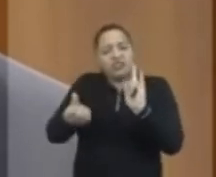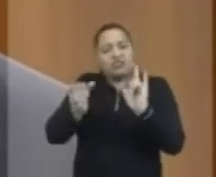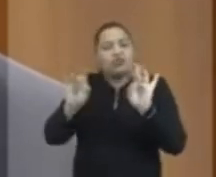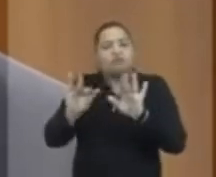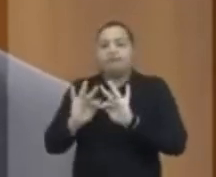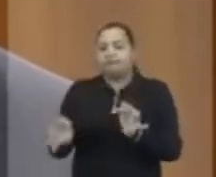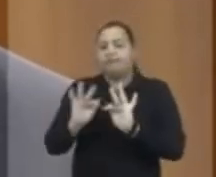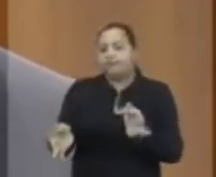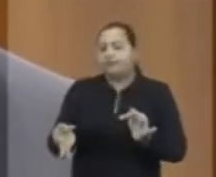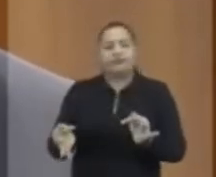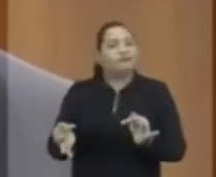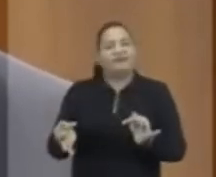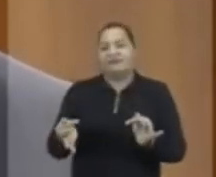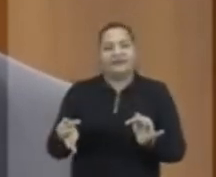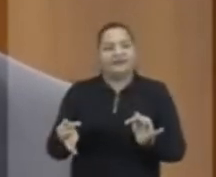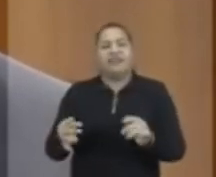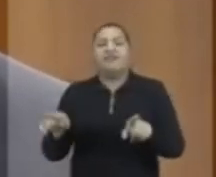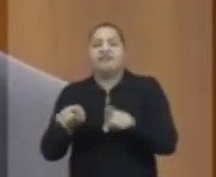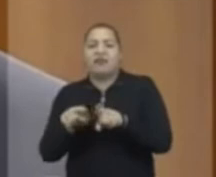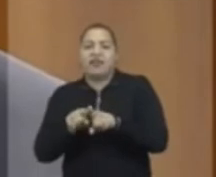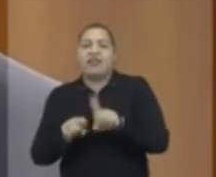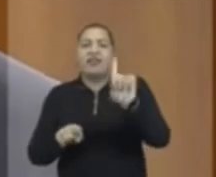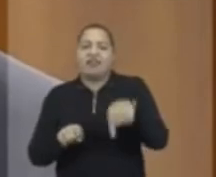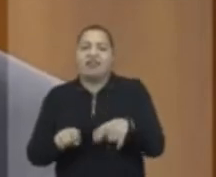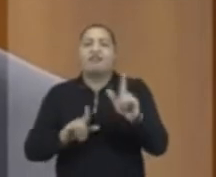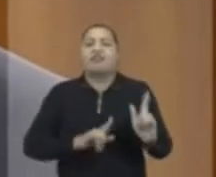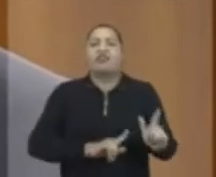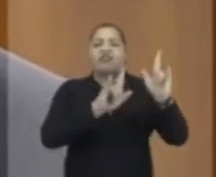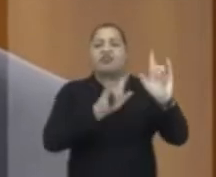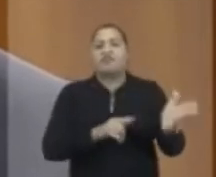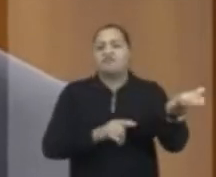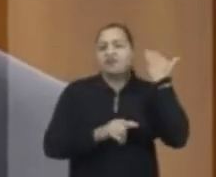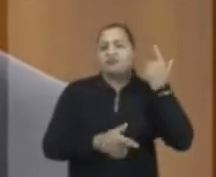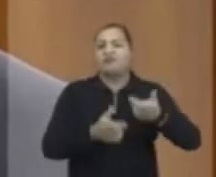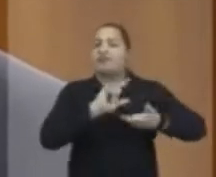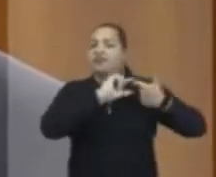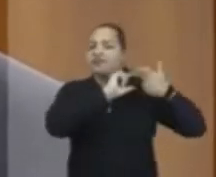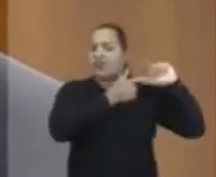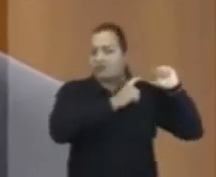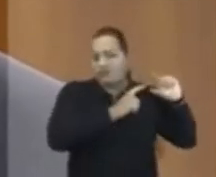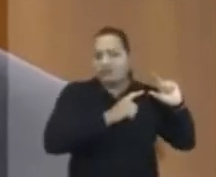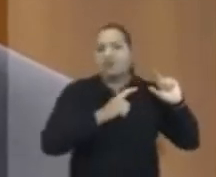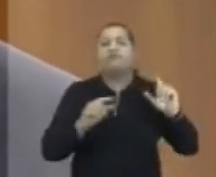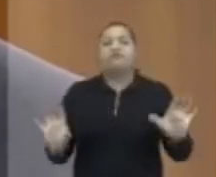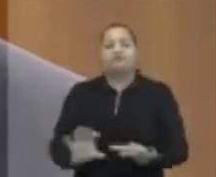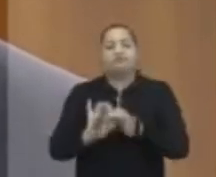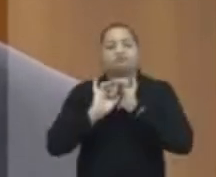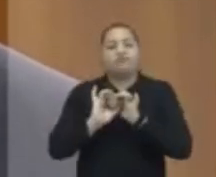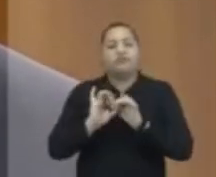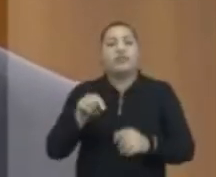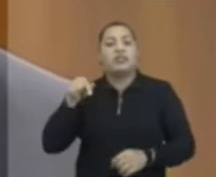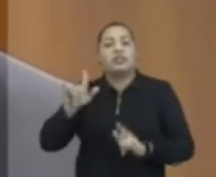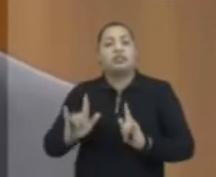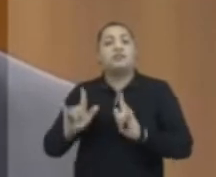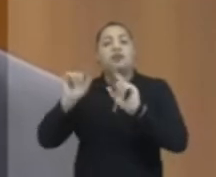uma ponte de ligação com o nosso edifício tradicional. O prédio é o que a Procuradoria da República do